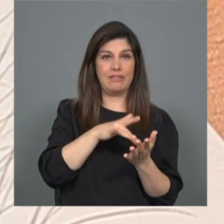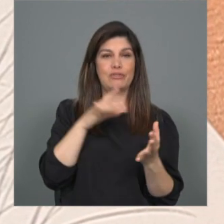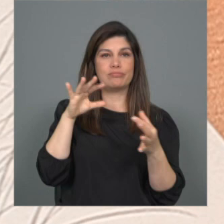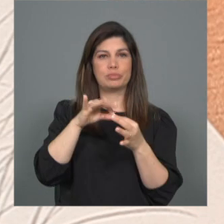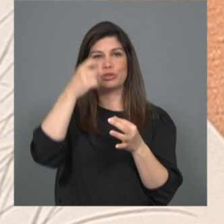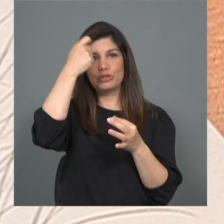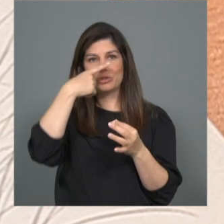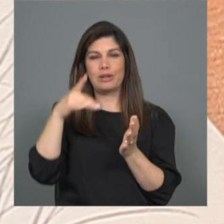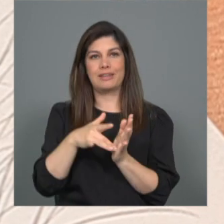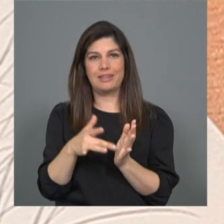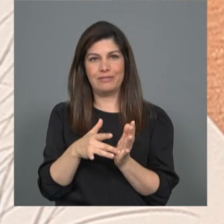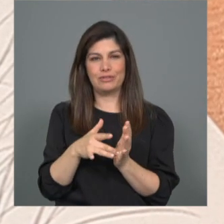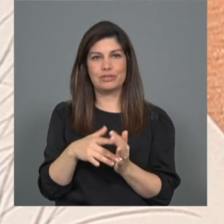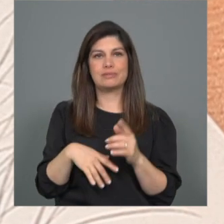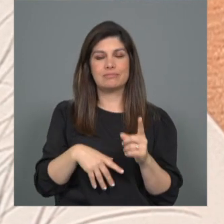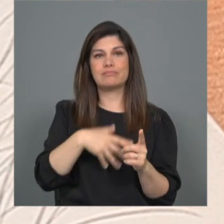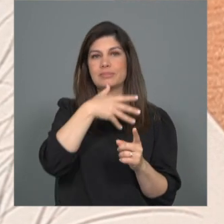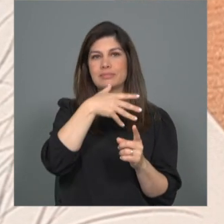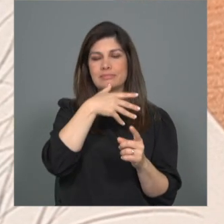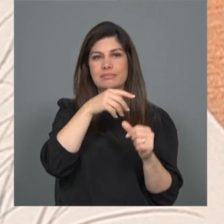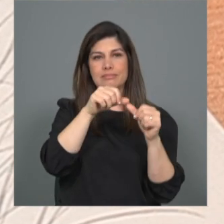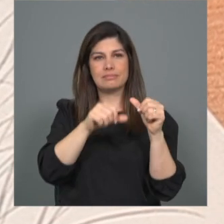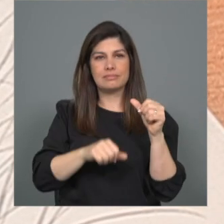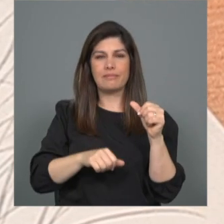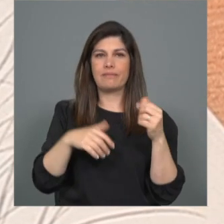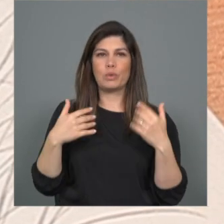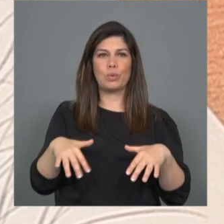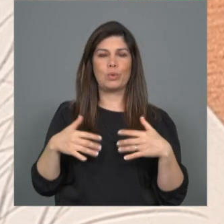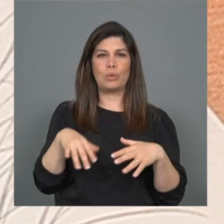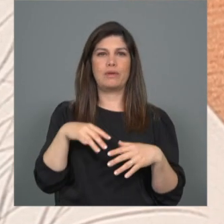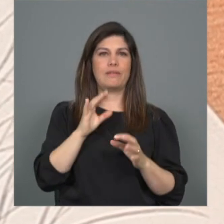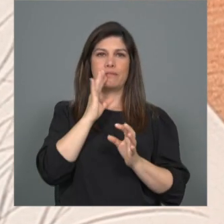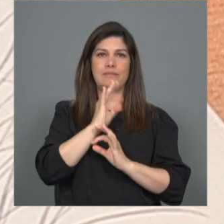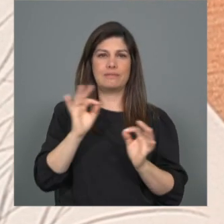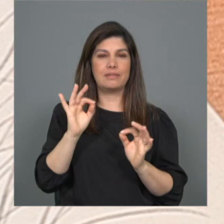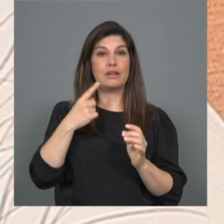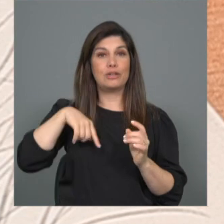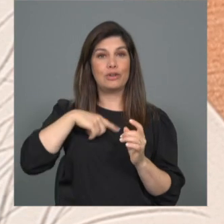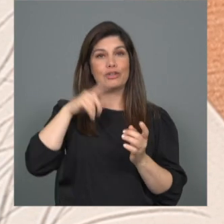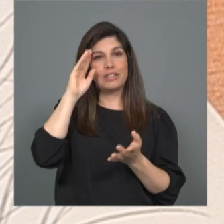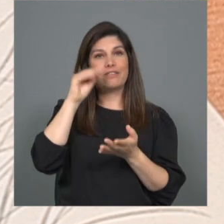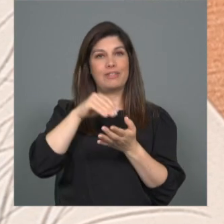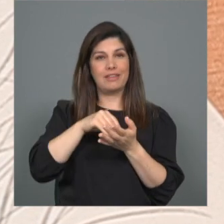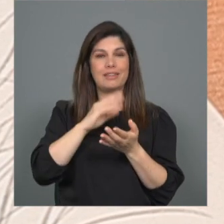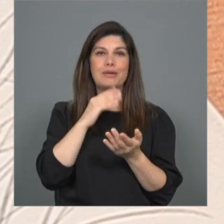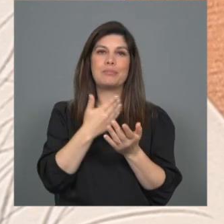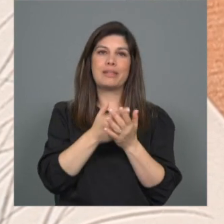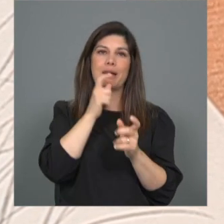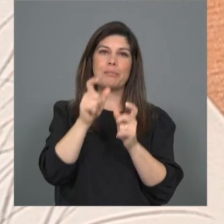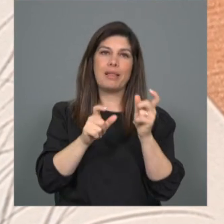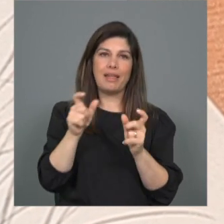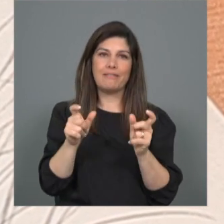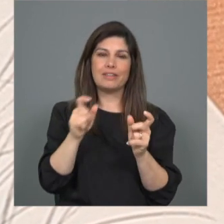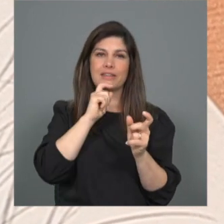uma narrativa desse artefacto fascinante que inventámos para que as palavras pudessem viajar no tempo e no